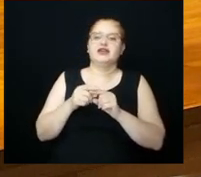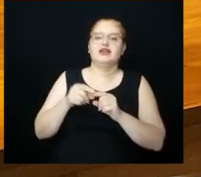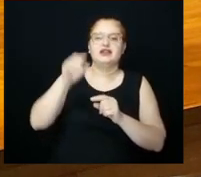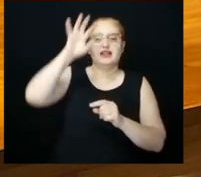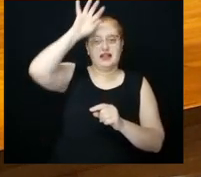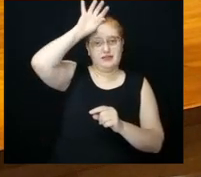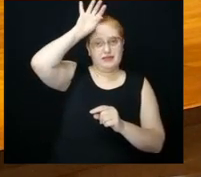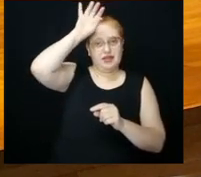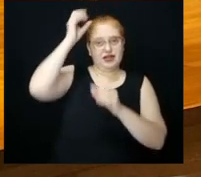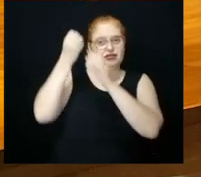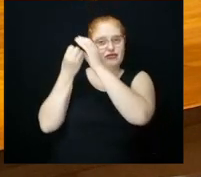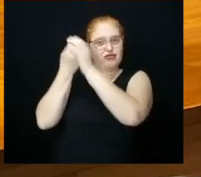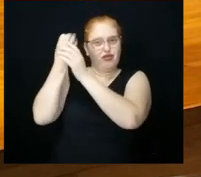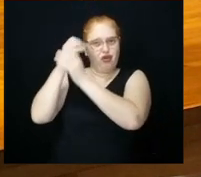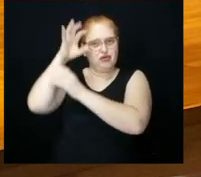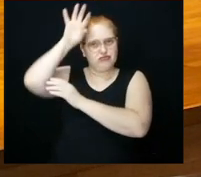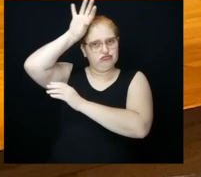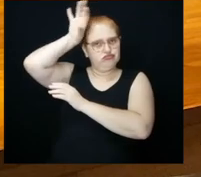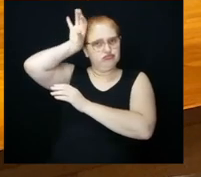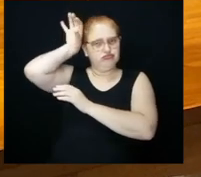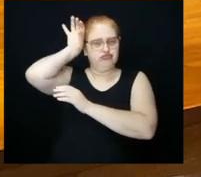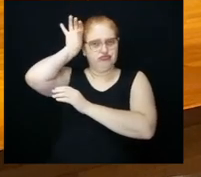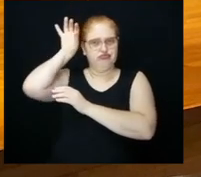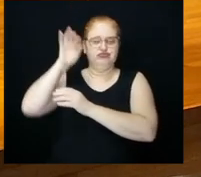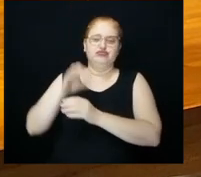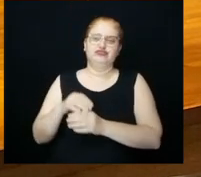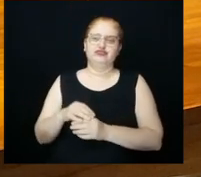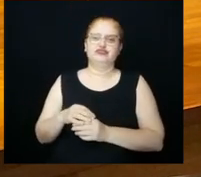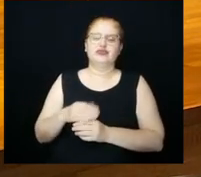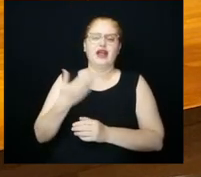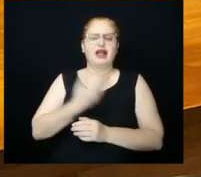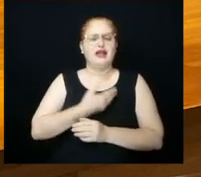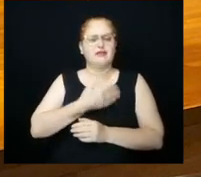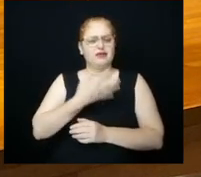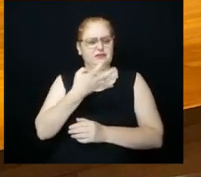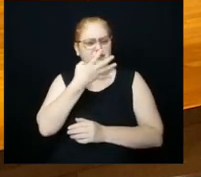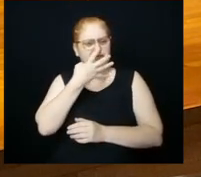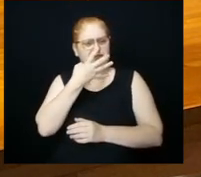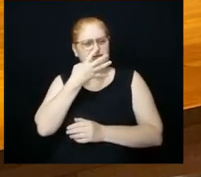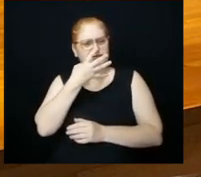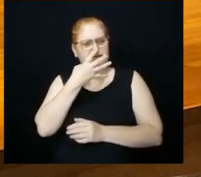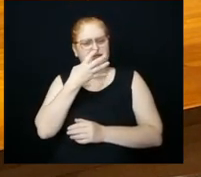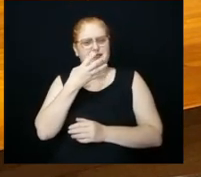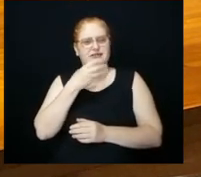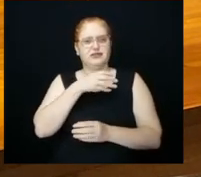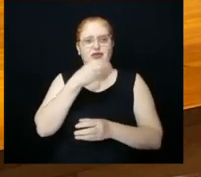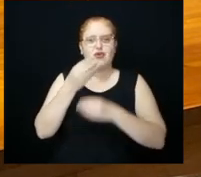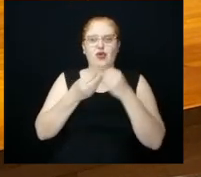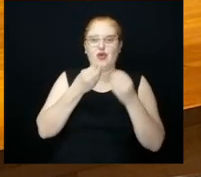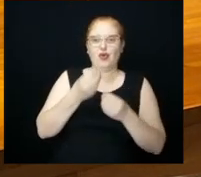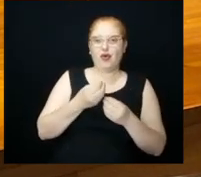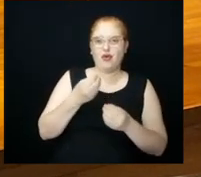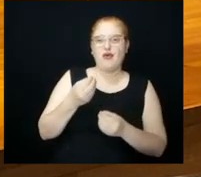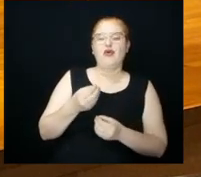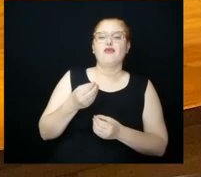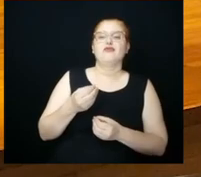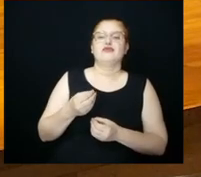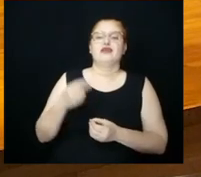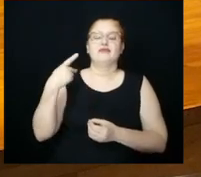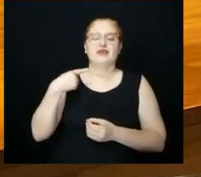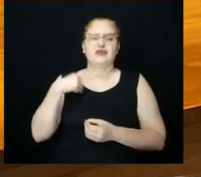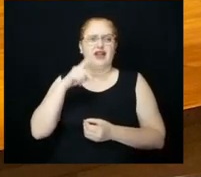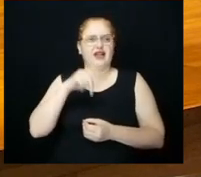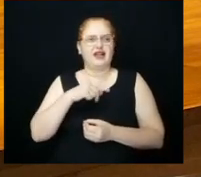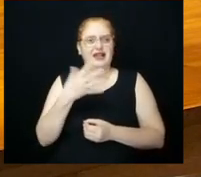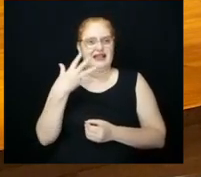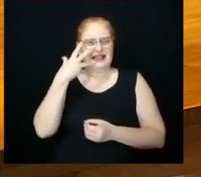no cabelo já tortas. E Ifemelu ficou impressionada ao ver como ela estava fascinante, como estava bonita. Não